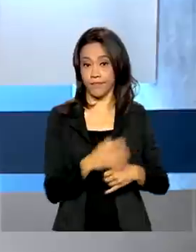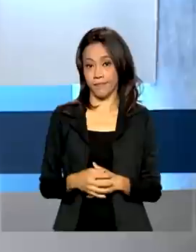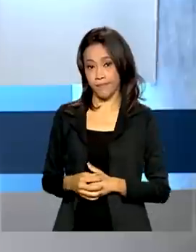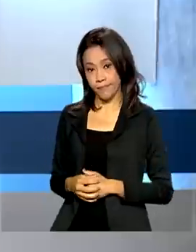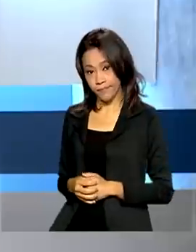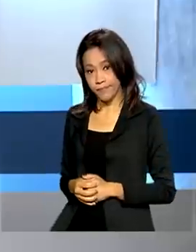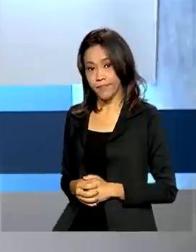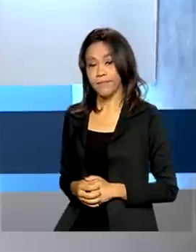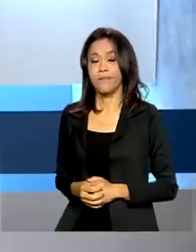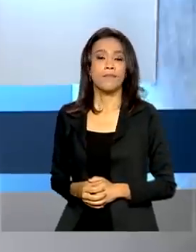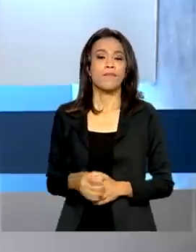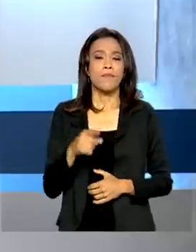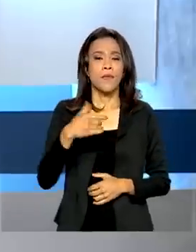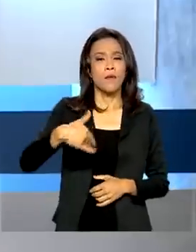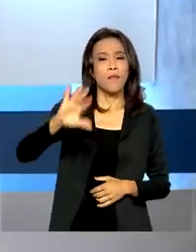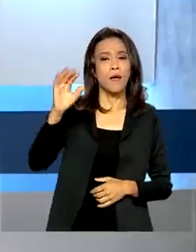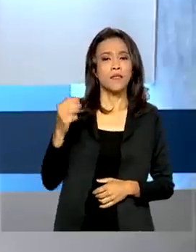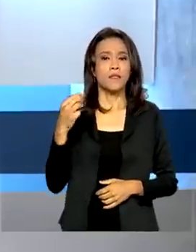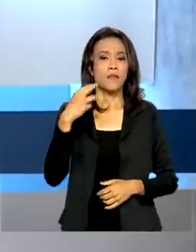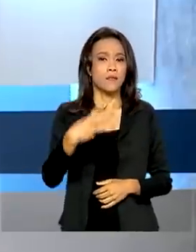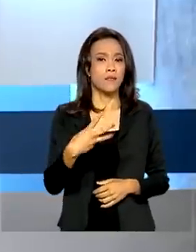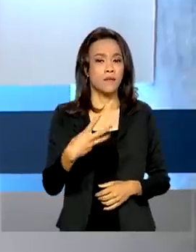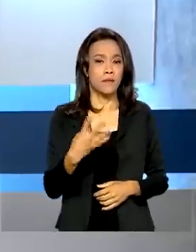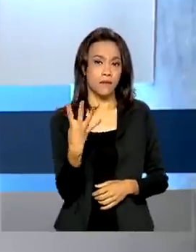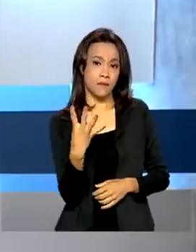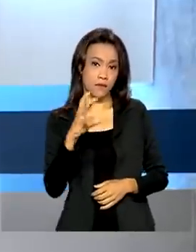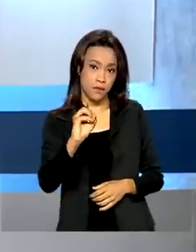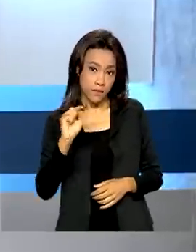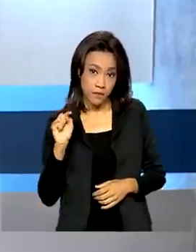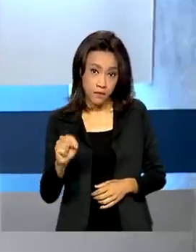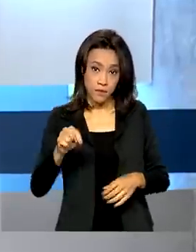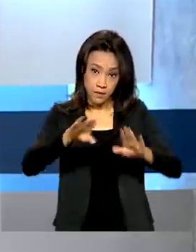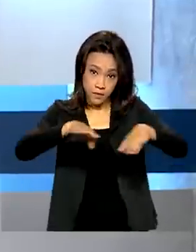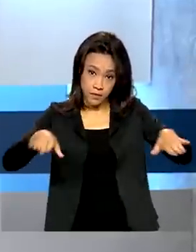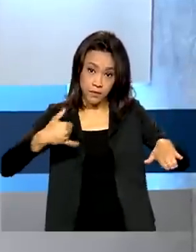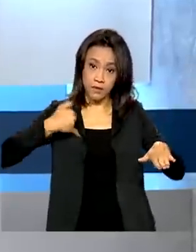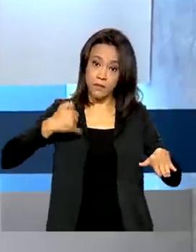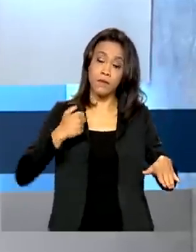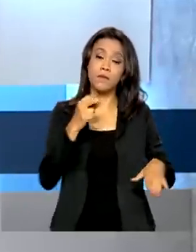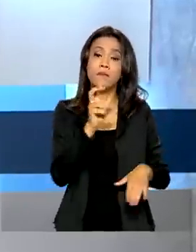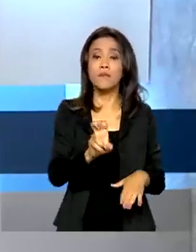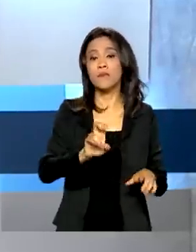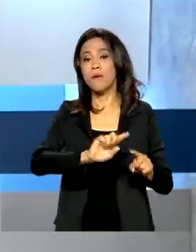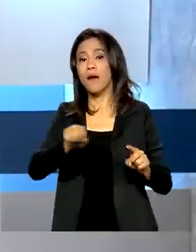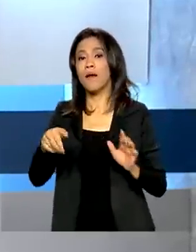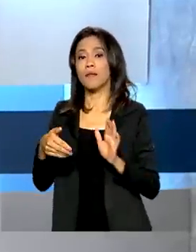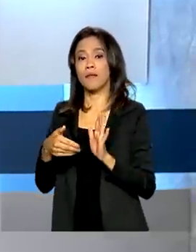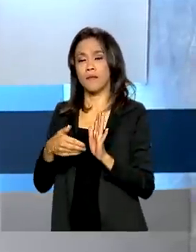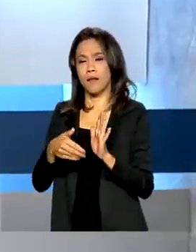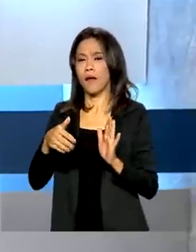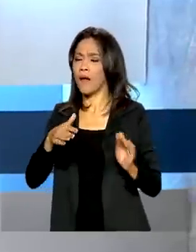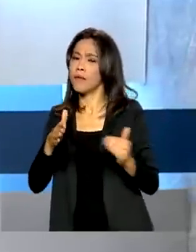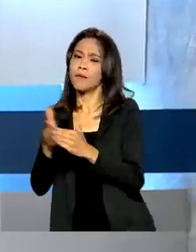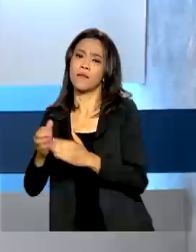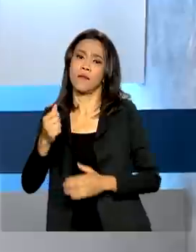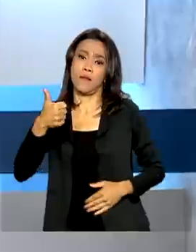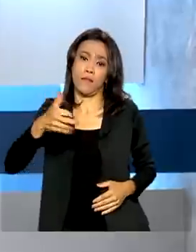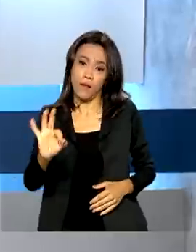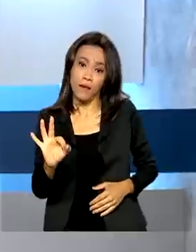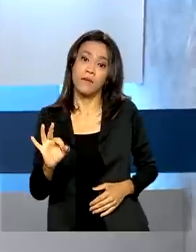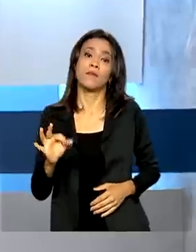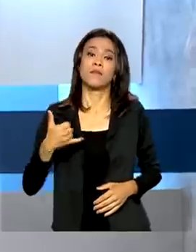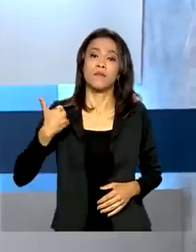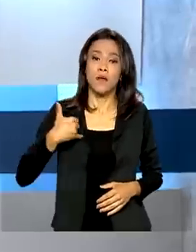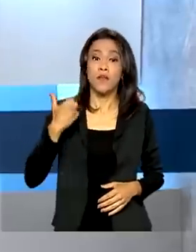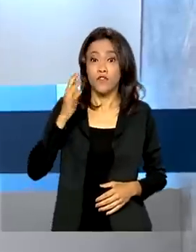ambientais. Mais de 340 mil crianças entre 5 e 10 anos de idade foram diagnosticadas